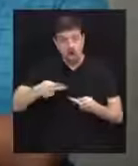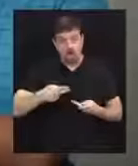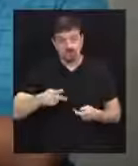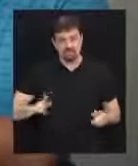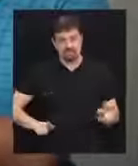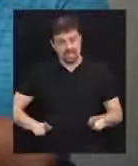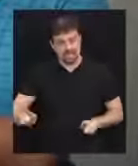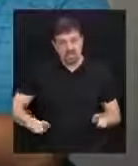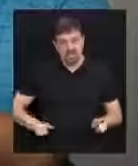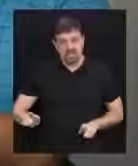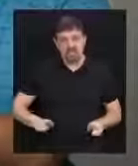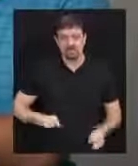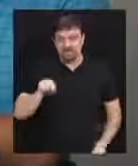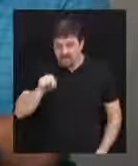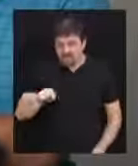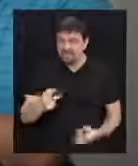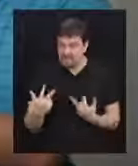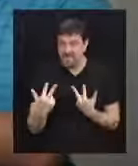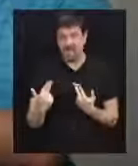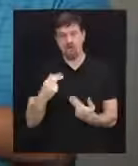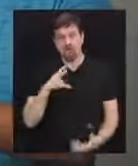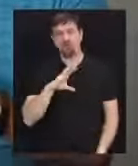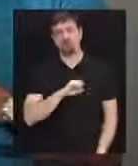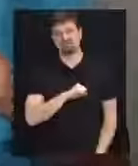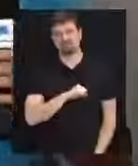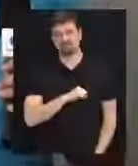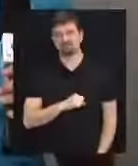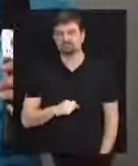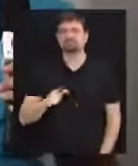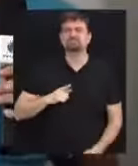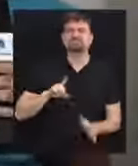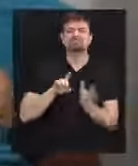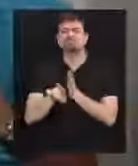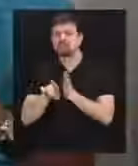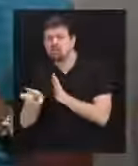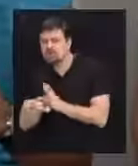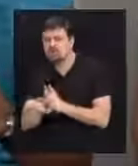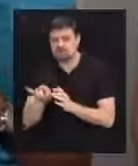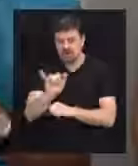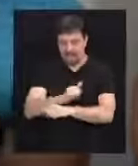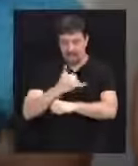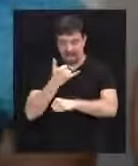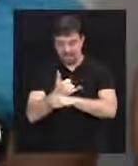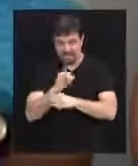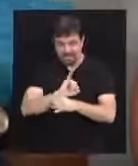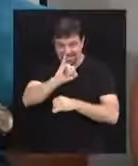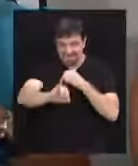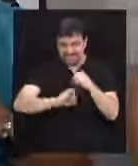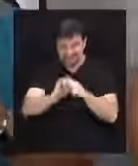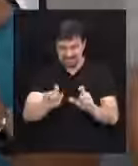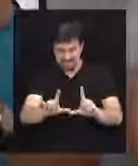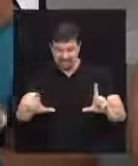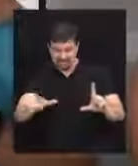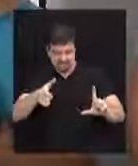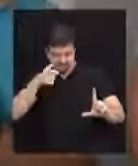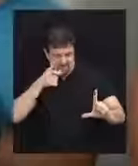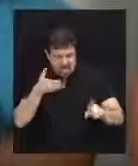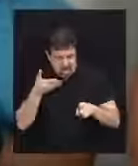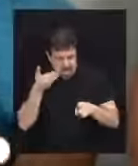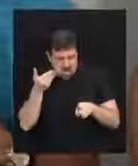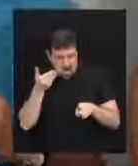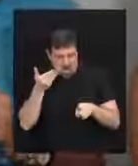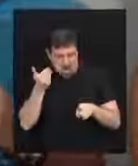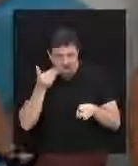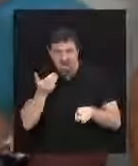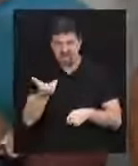andar, pra ver como é. Dele acabou gostando, né? E tem esse lance de vocês ficarem assistindo, às vezes, na internet, algum vídeo, assim, putz, cara, tem uma manobra que eu quero fazer,